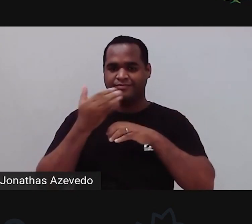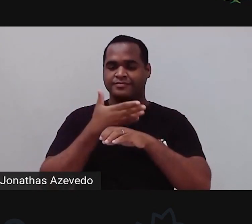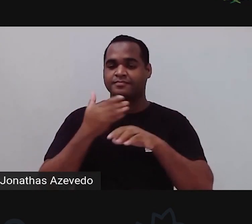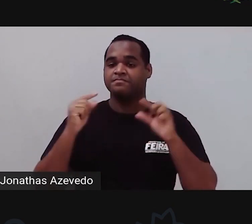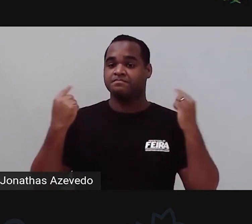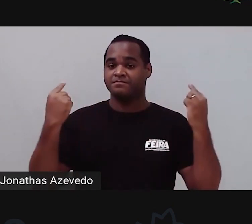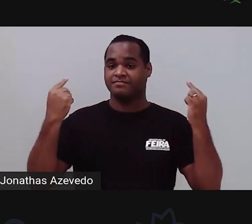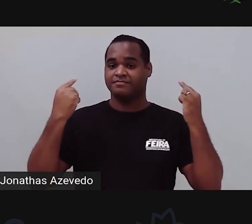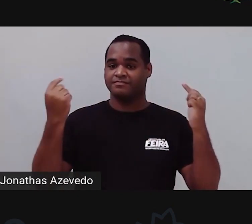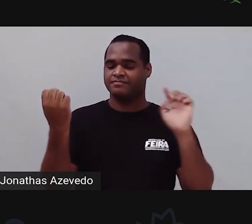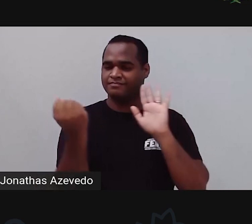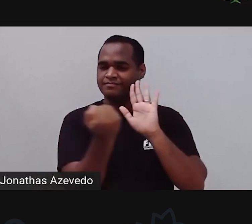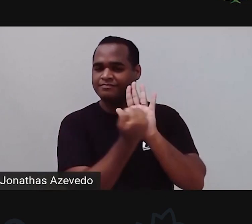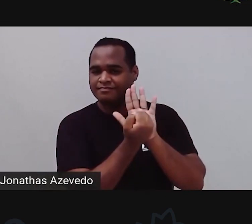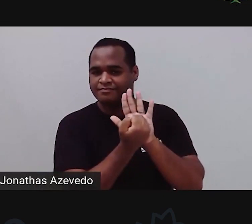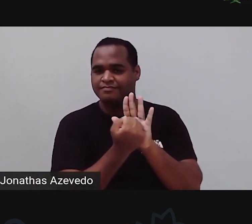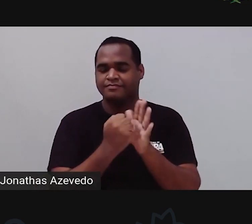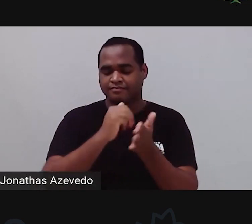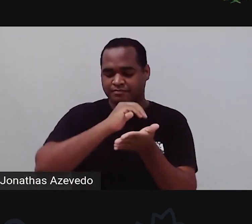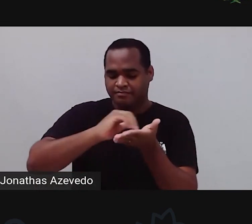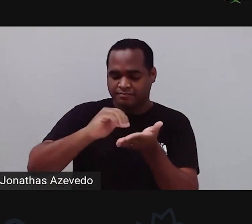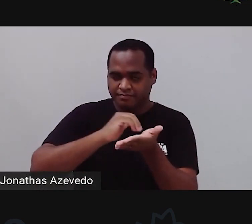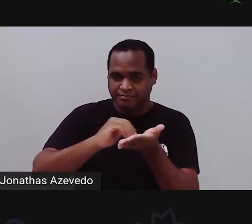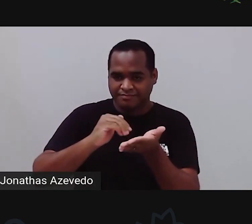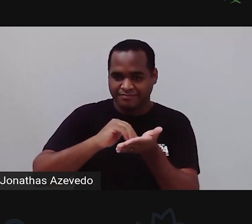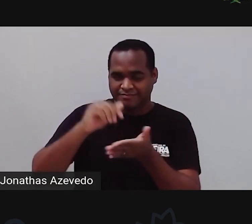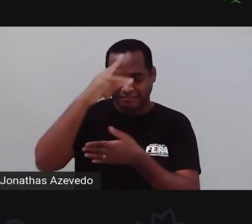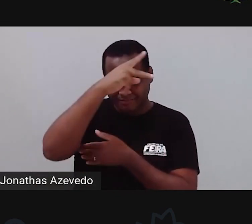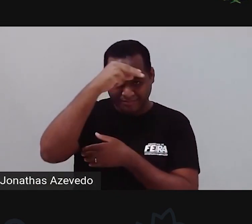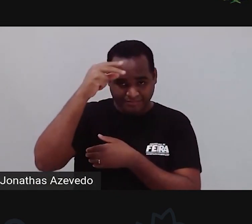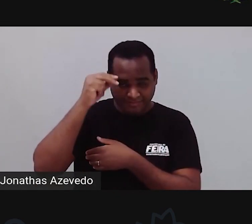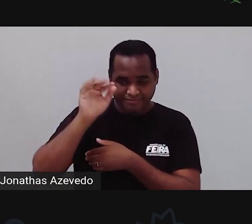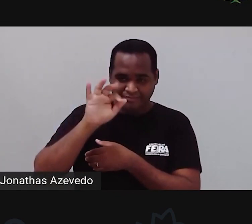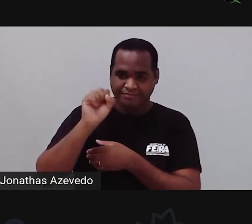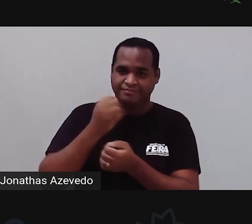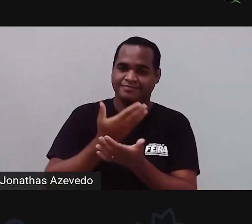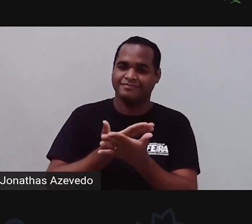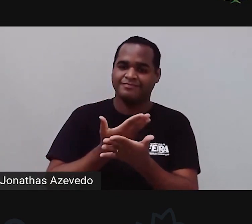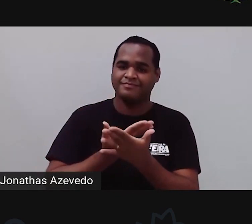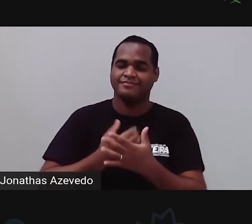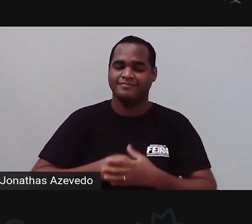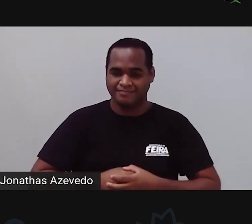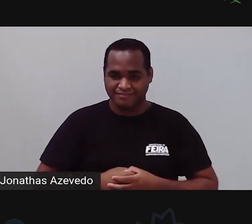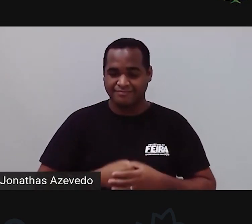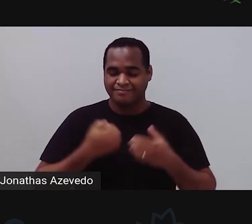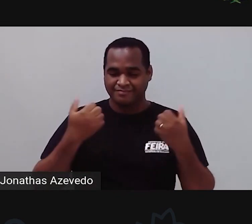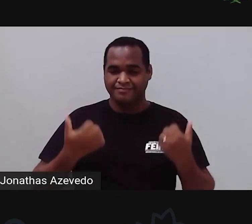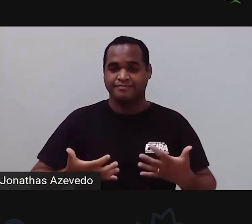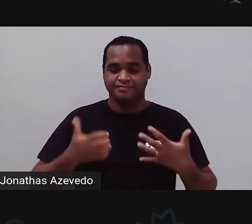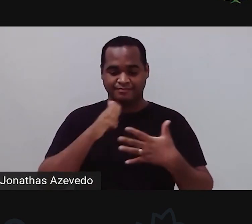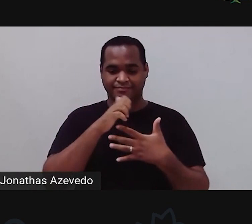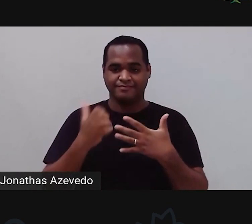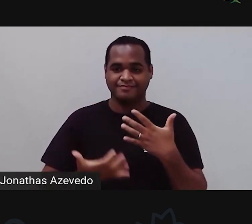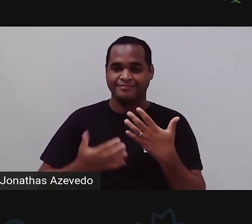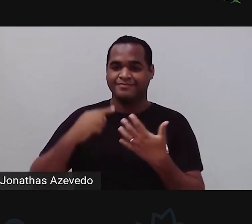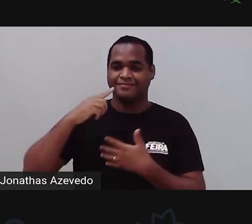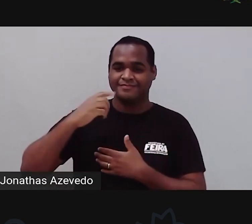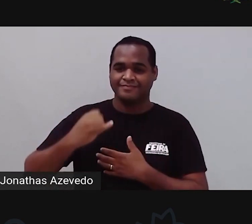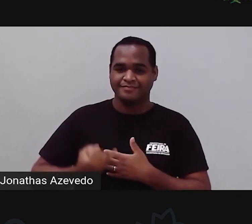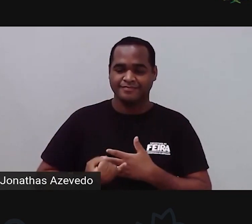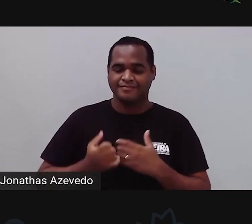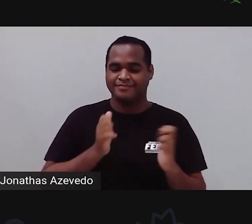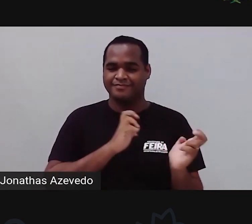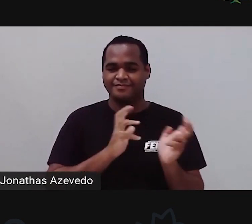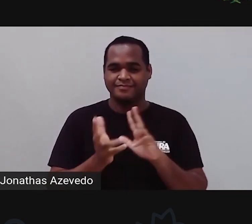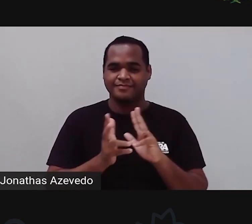de mim tem a logo da Prefeitura Municipal de Feira de Santana e da Secretaria Municipal de Educação. E hoje a gente tem a participação na nossa aula do